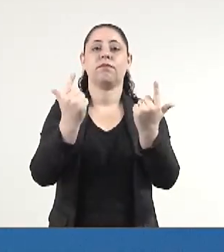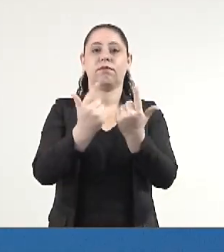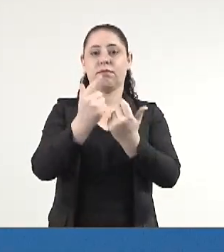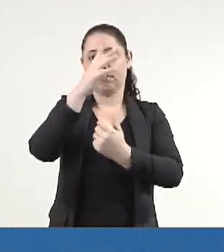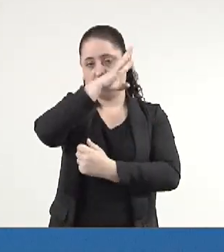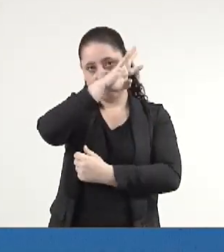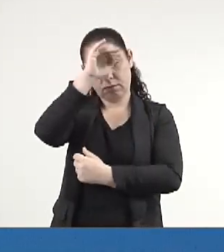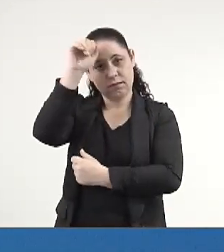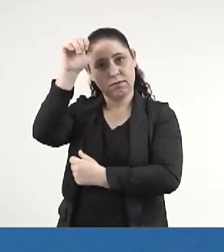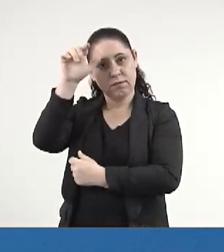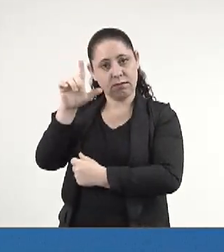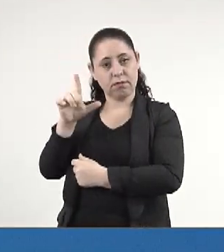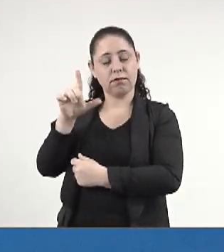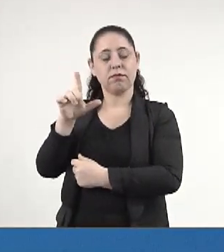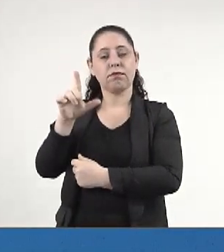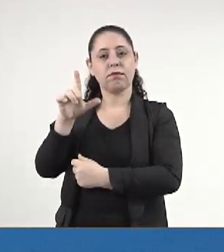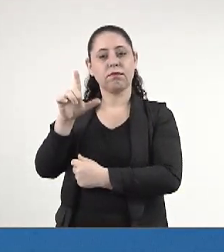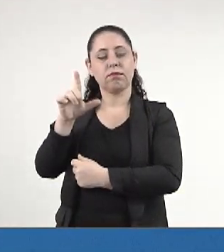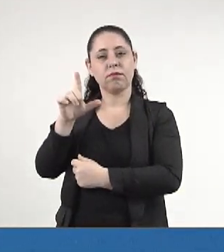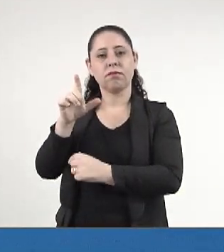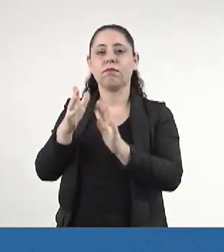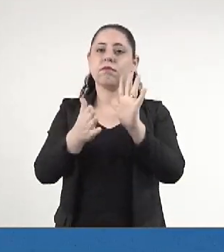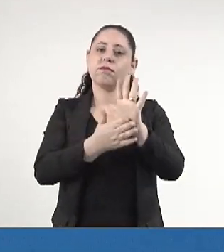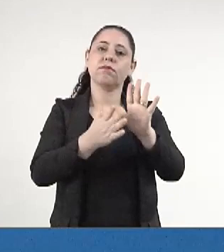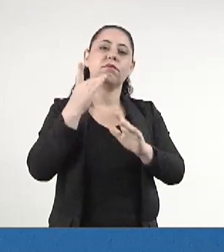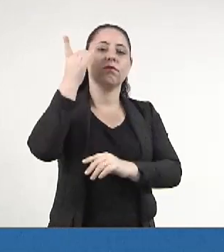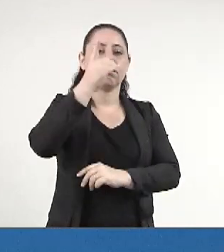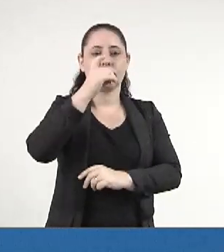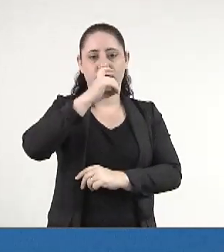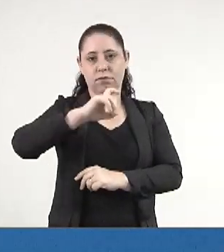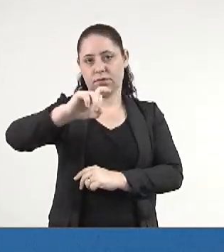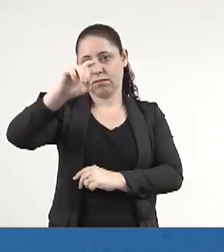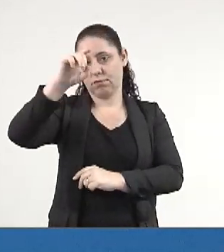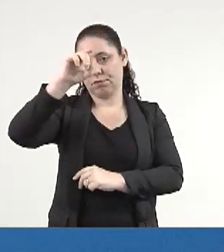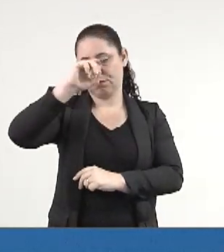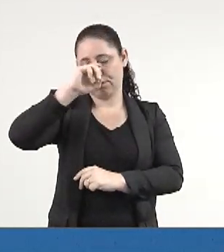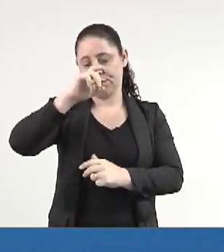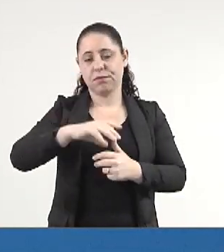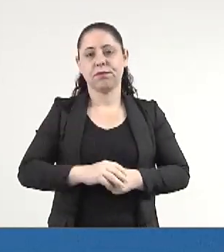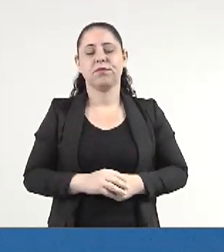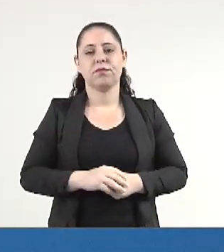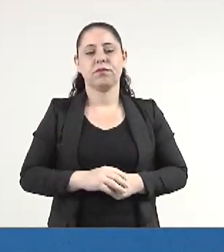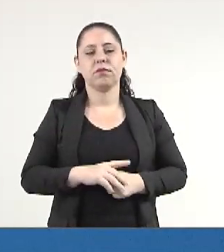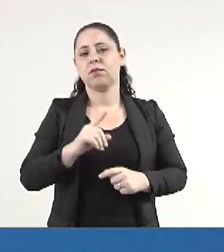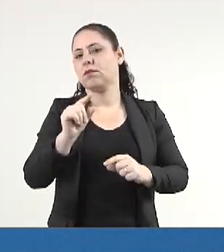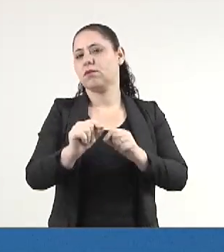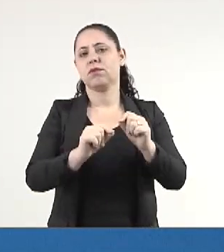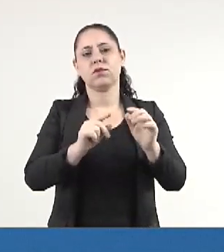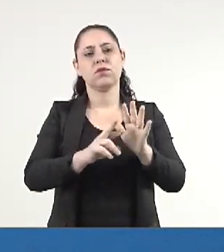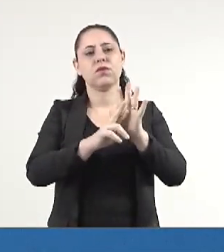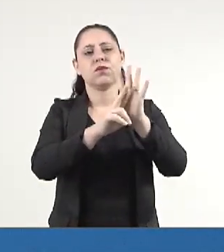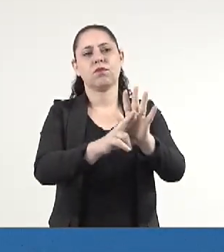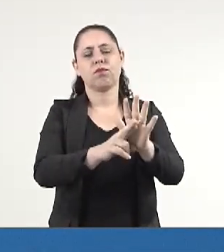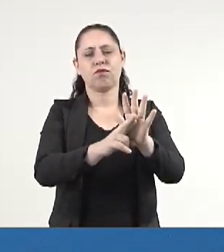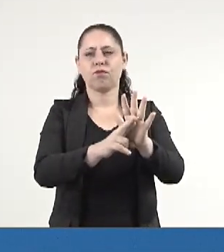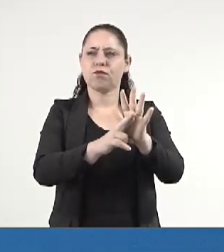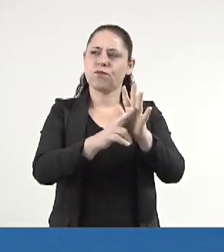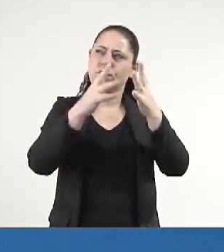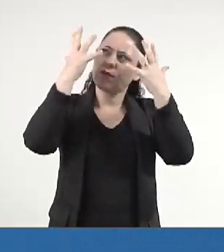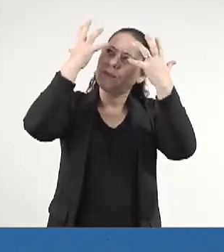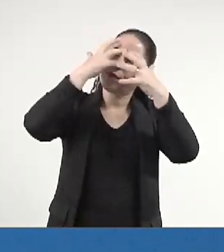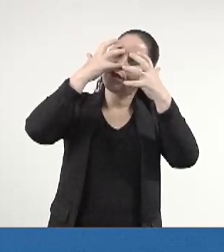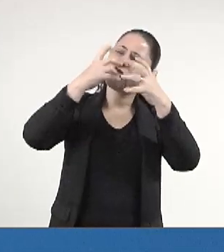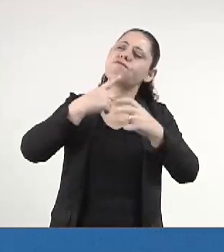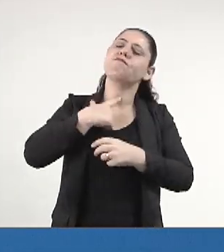do Estado de Mato Grosso do Sul, por iniciativa do deputado Zeca do PT, que reflete os pensamentos e anseios